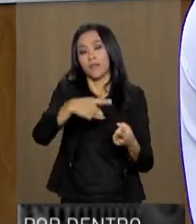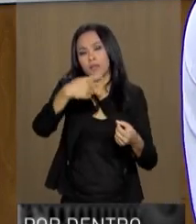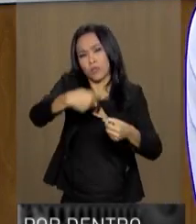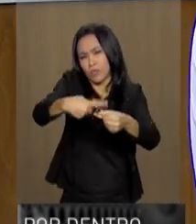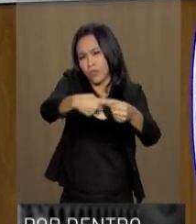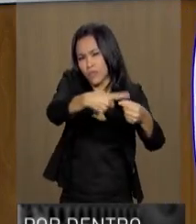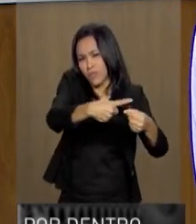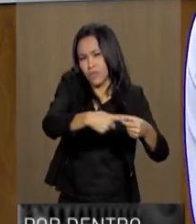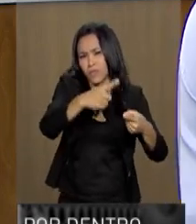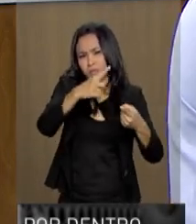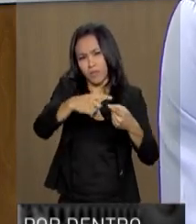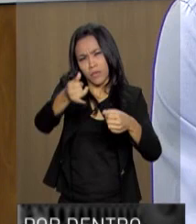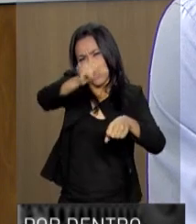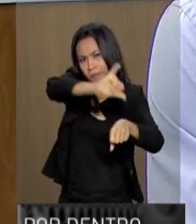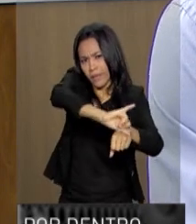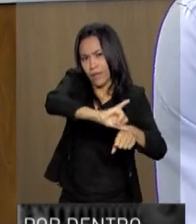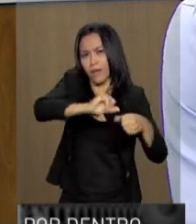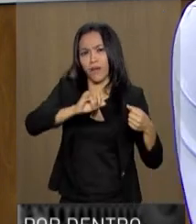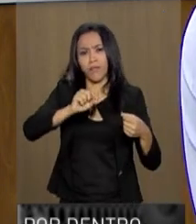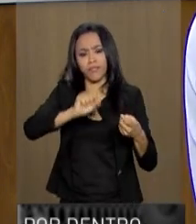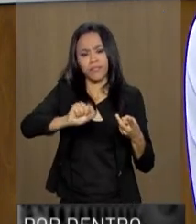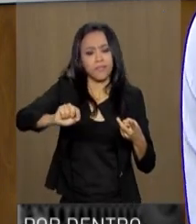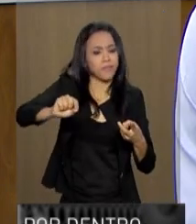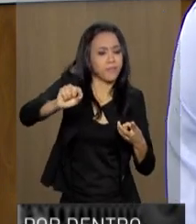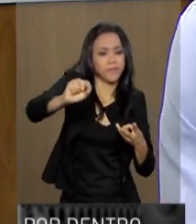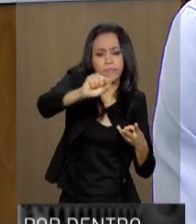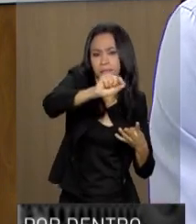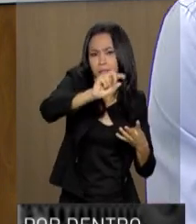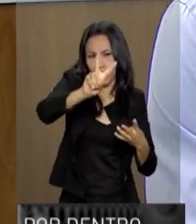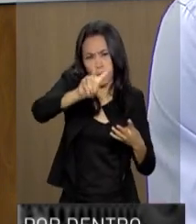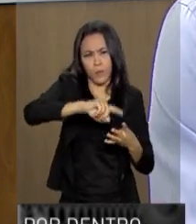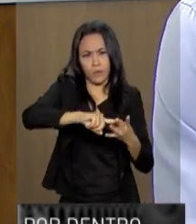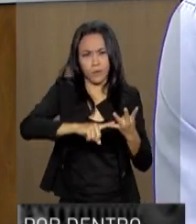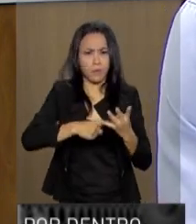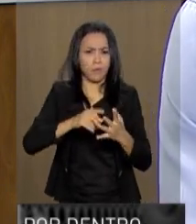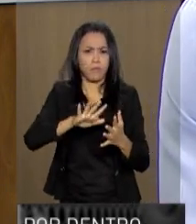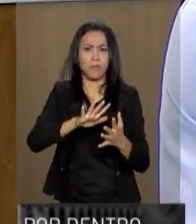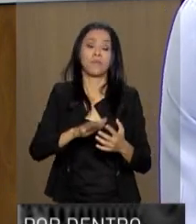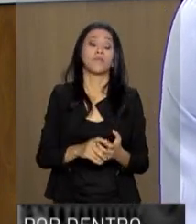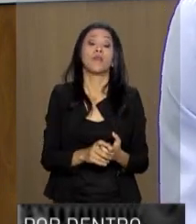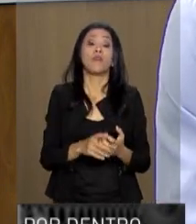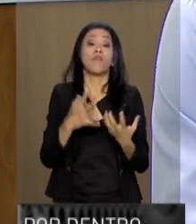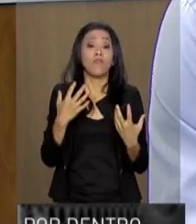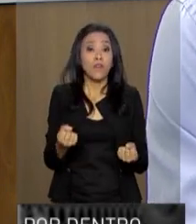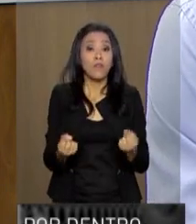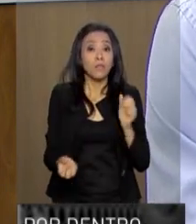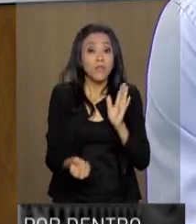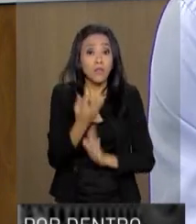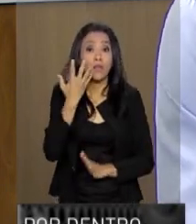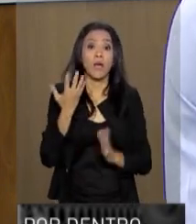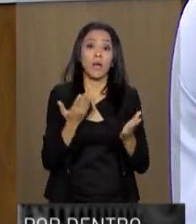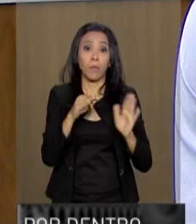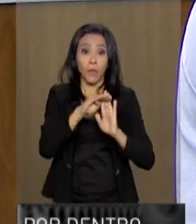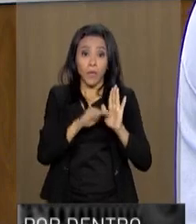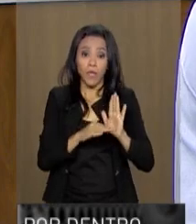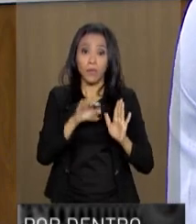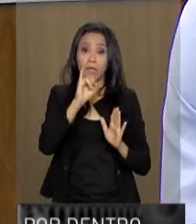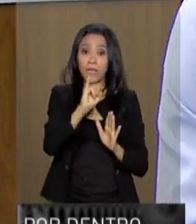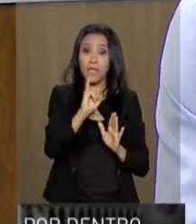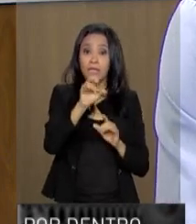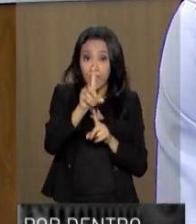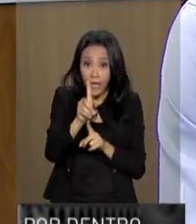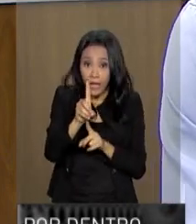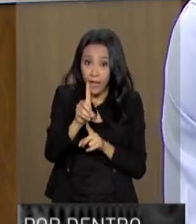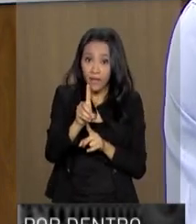na capital é em mais dois municípios nós vamos lançar o programa e de jovem que é o programa